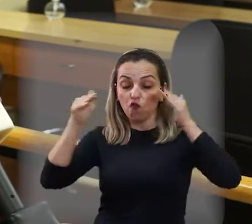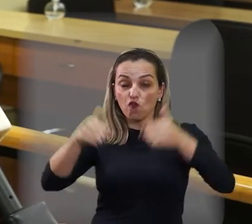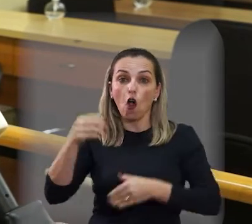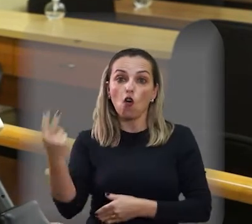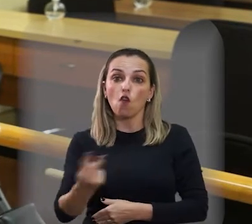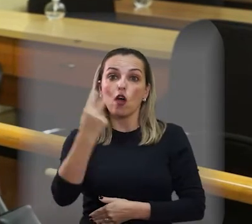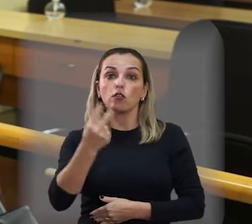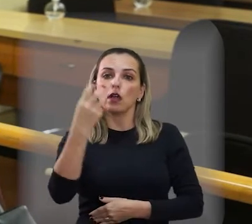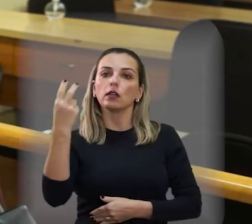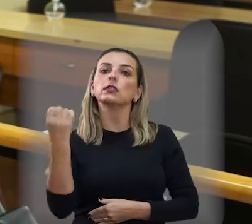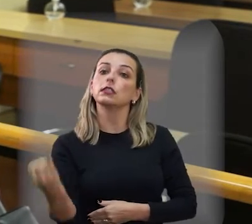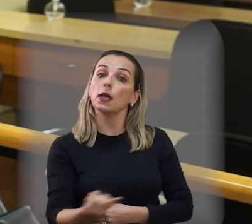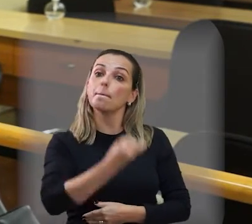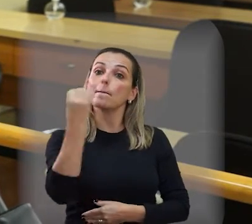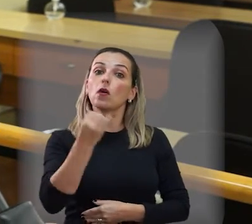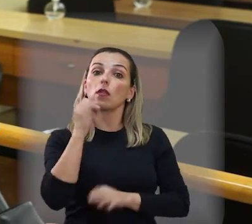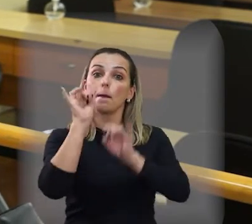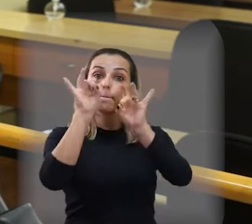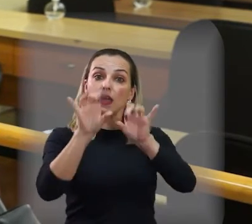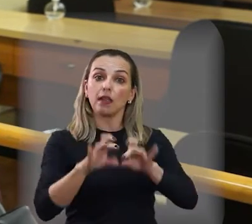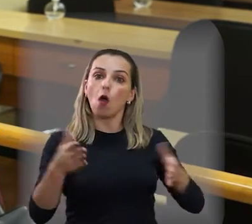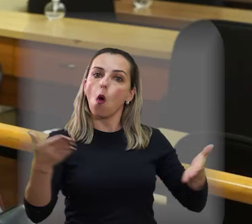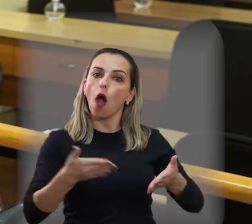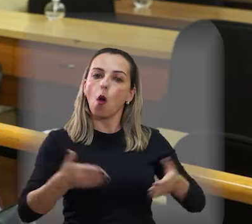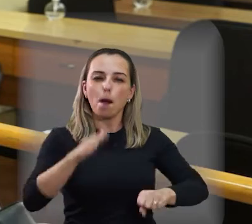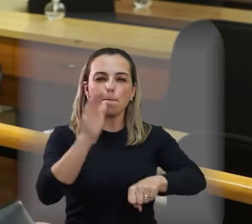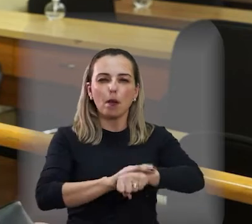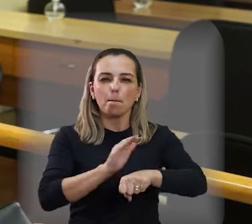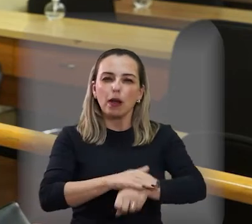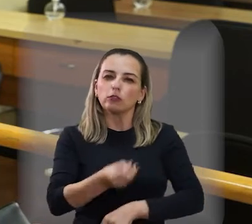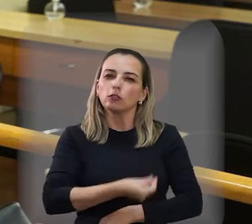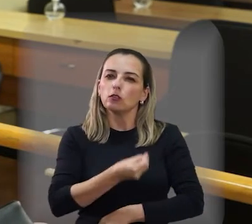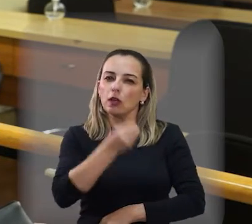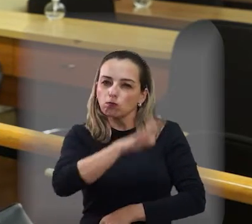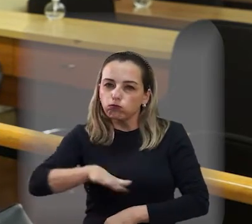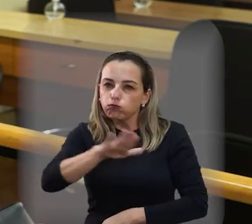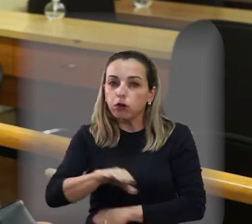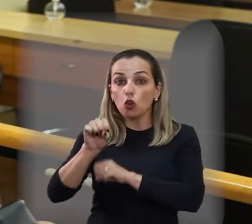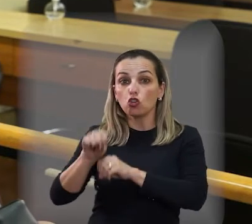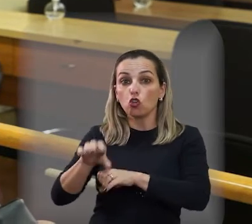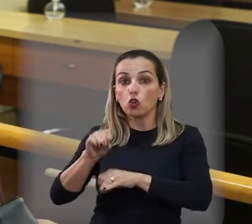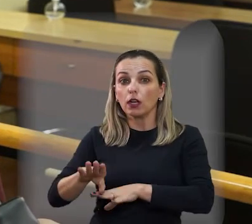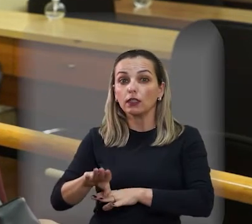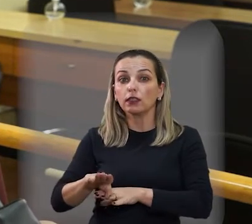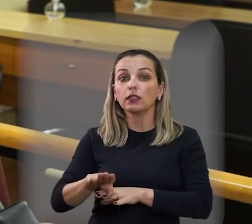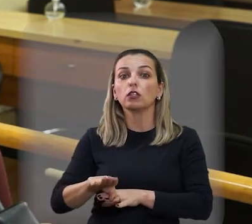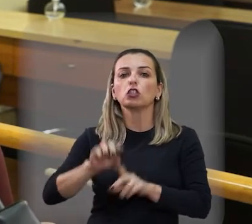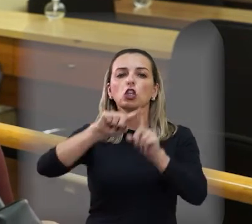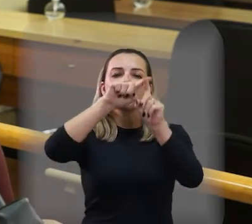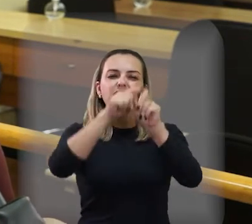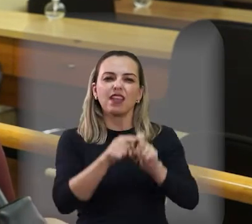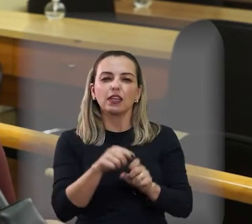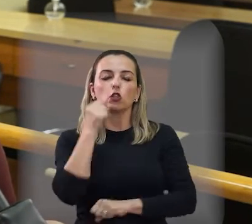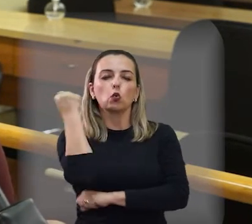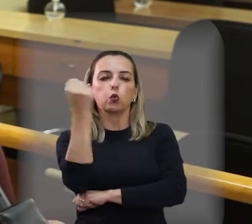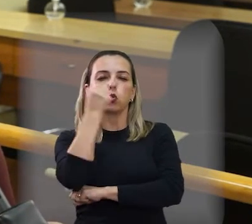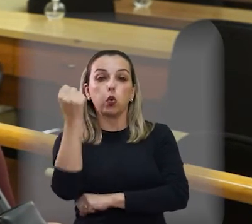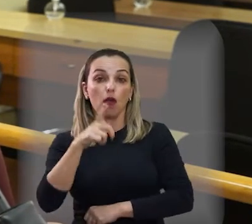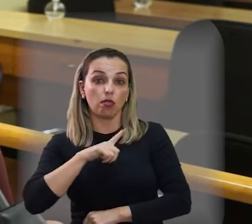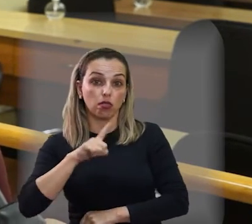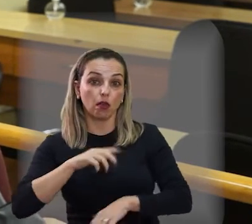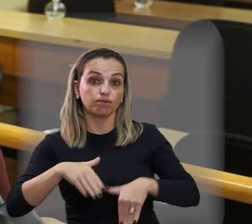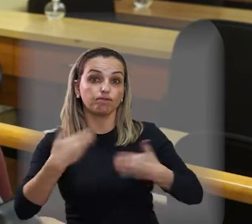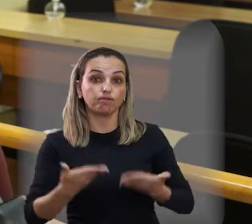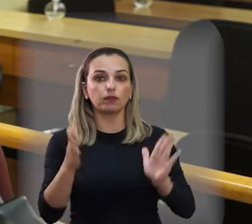pauta né da sociedade como um todo a importância da valorização da educação especialmente neste momento né que a gente